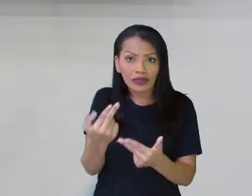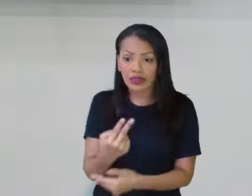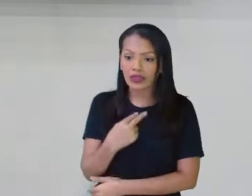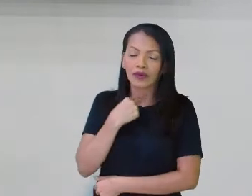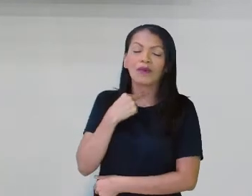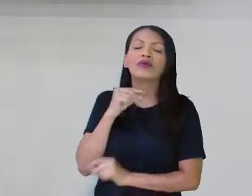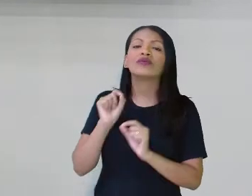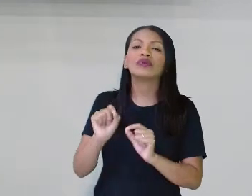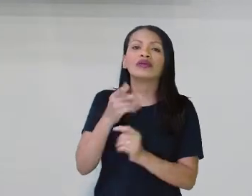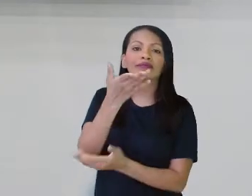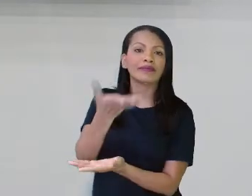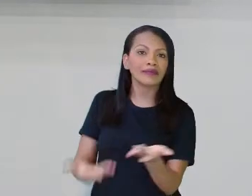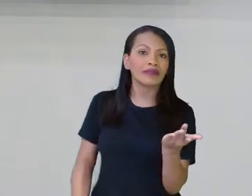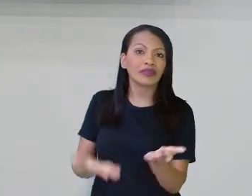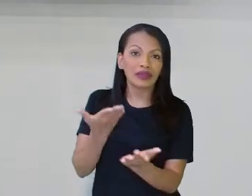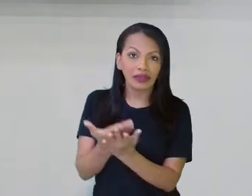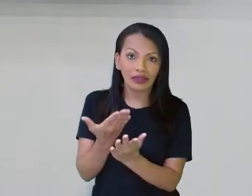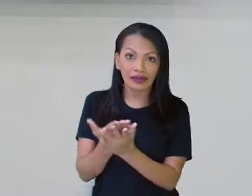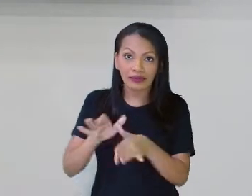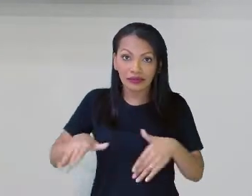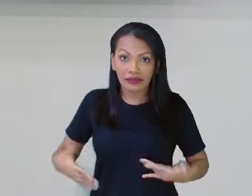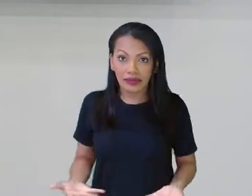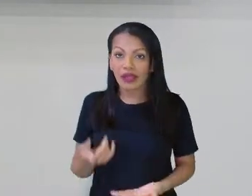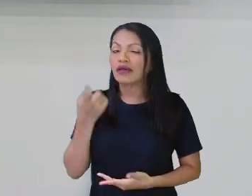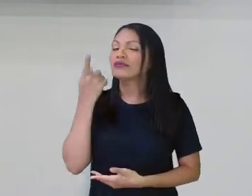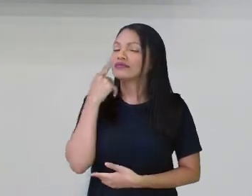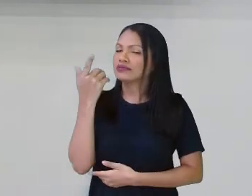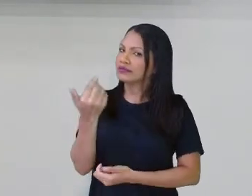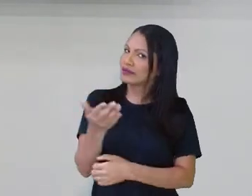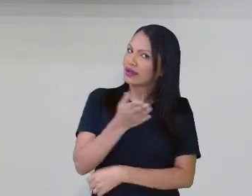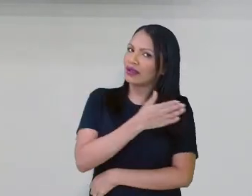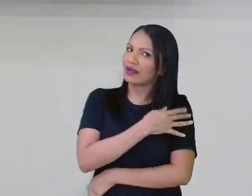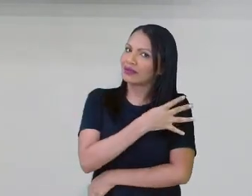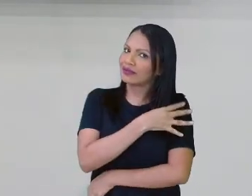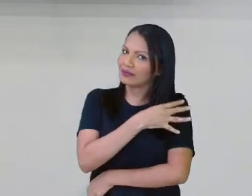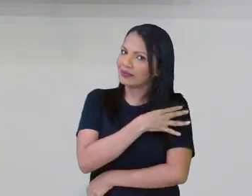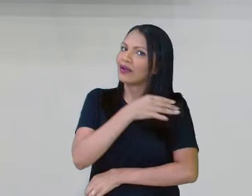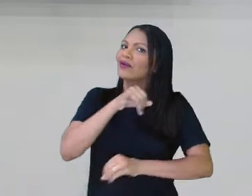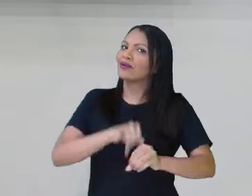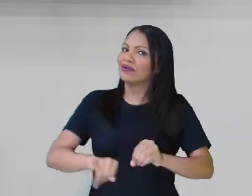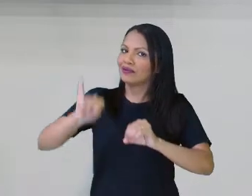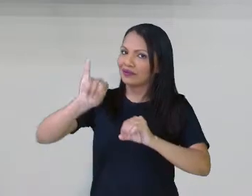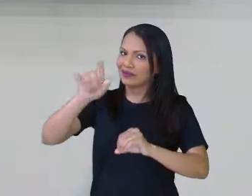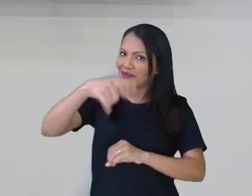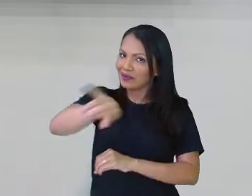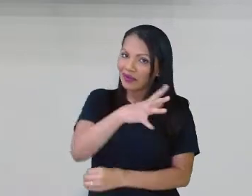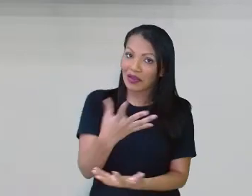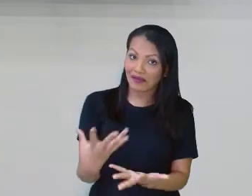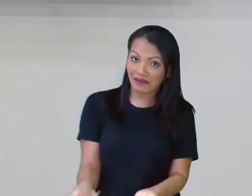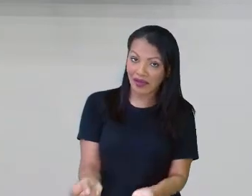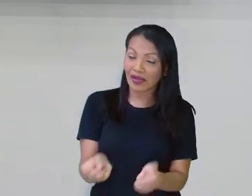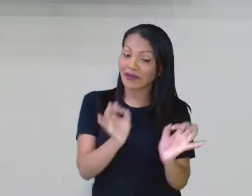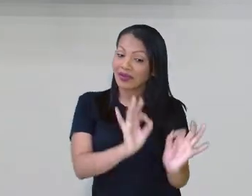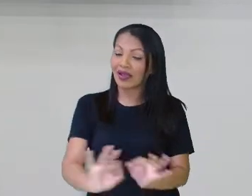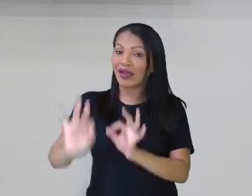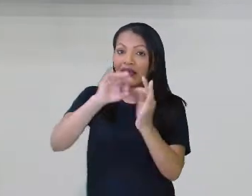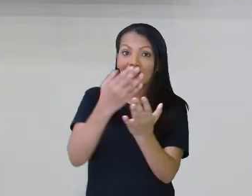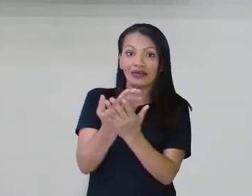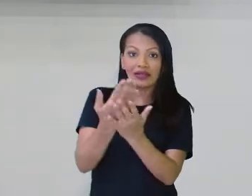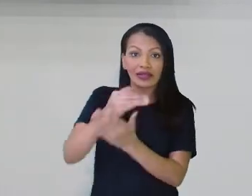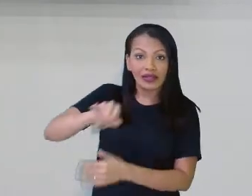é deixar de assistir às aulas. Então, alunos de 4º ano, turma de aceleração, vamos acompanhar as aulas